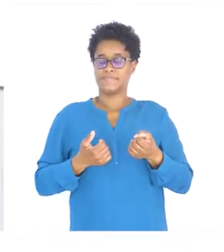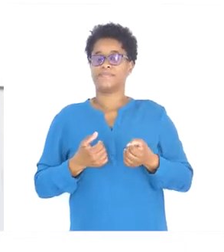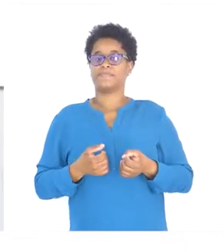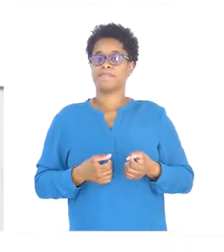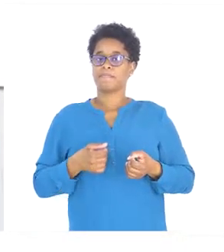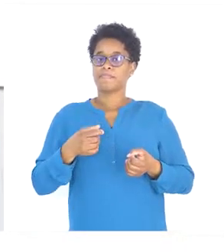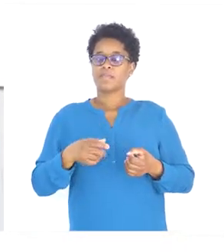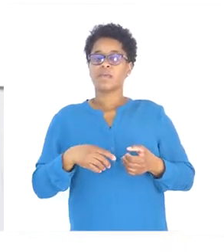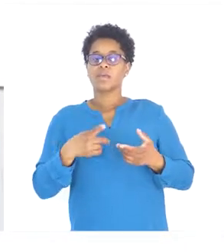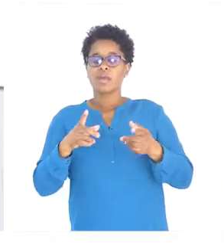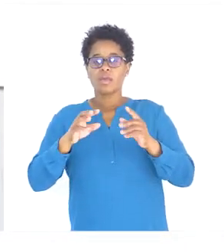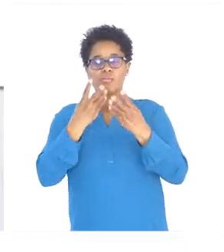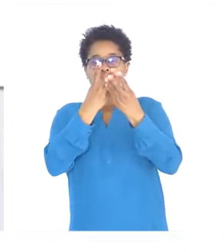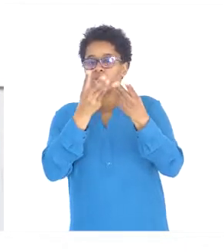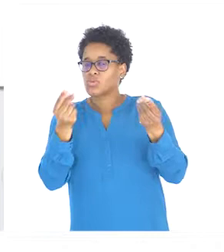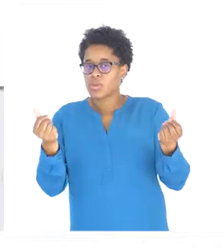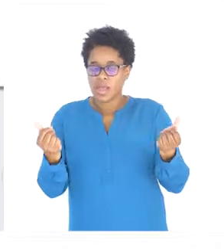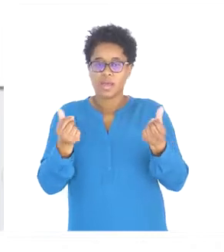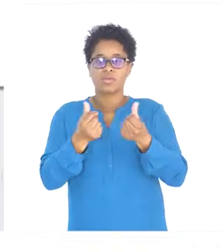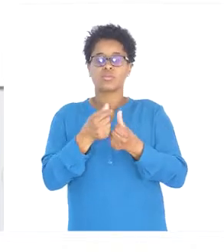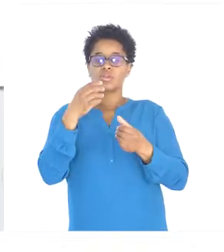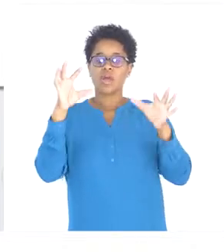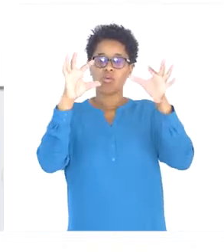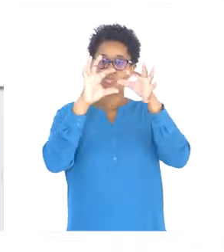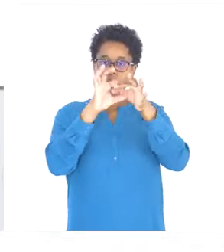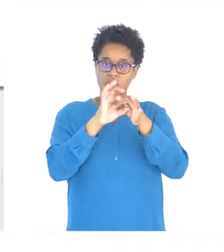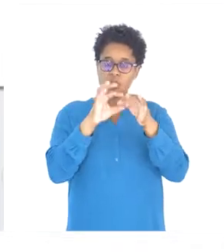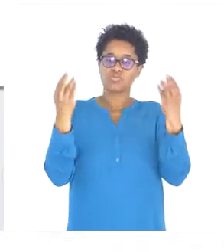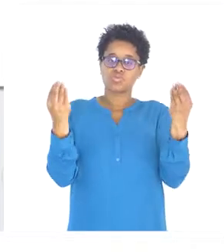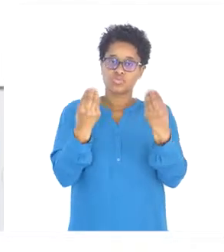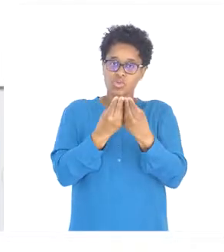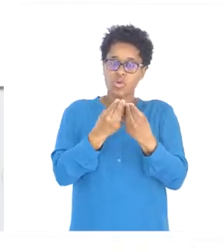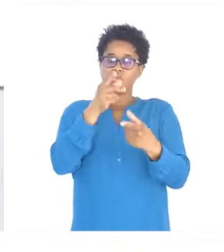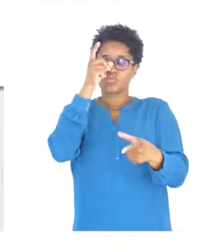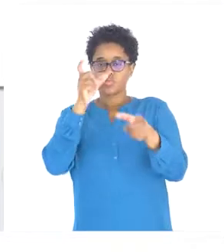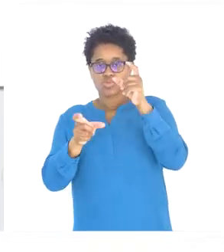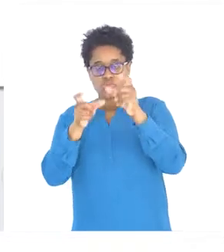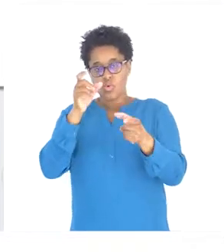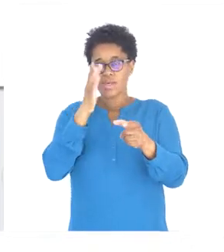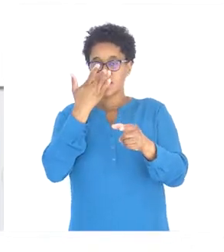União dos povos africanos.